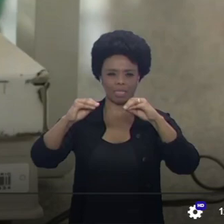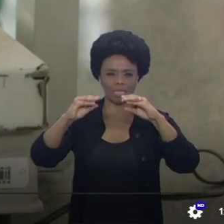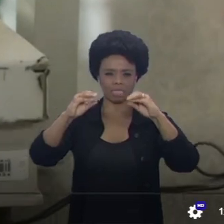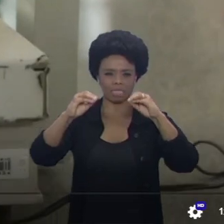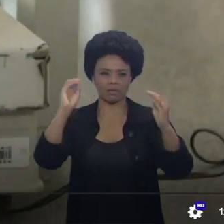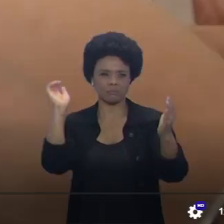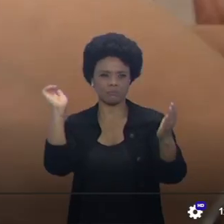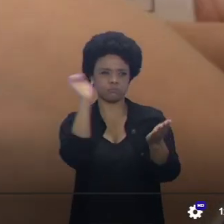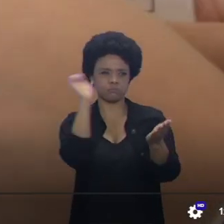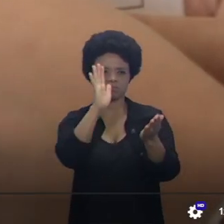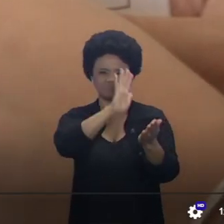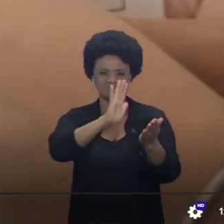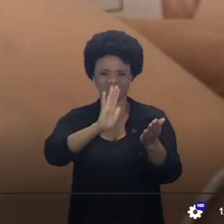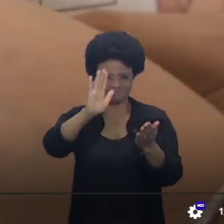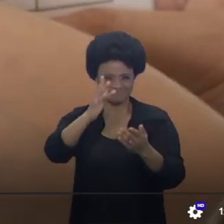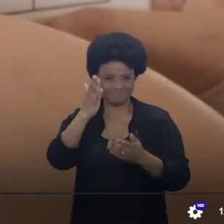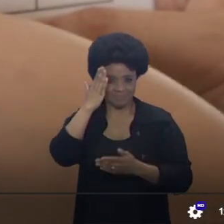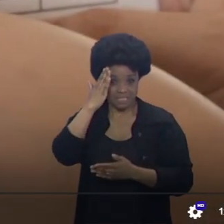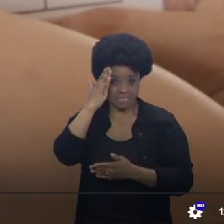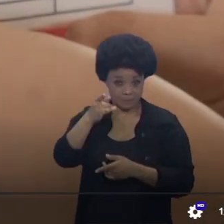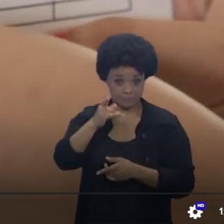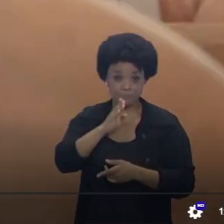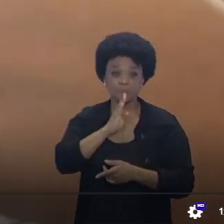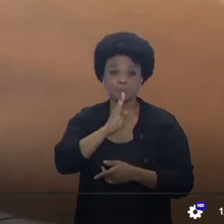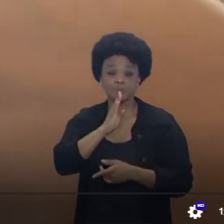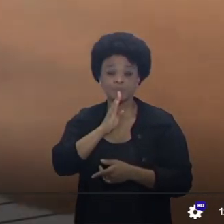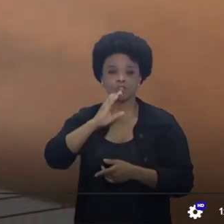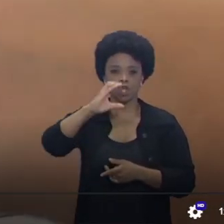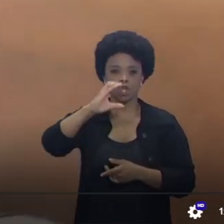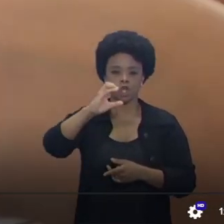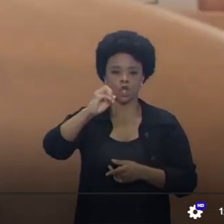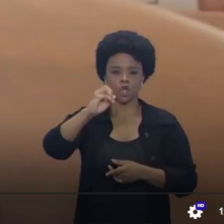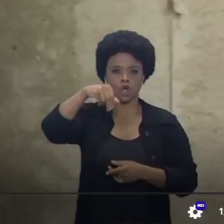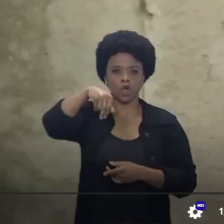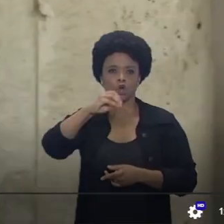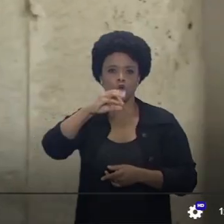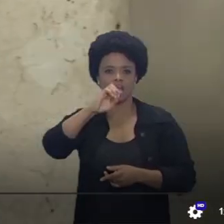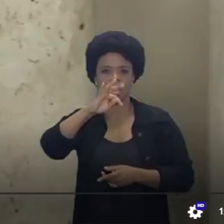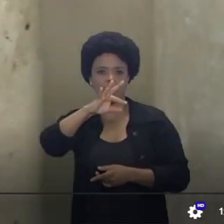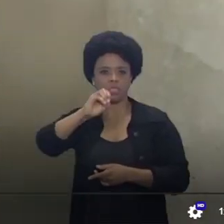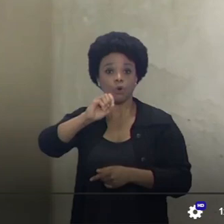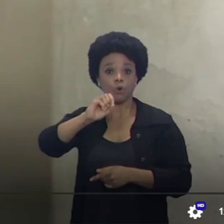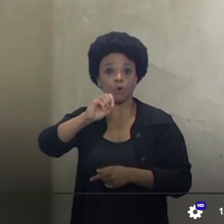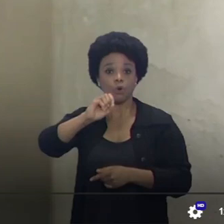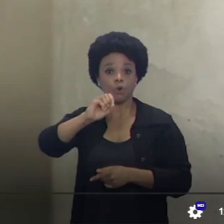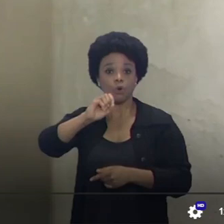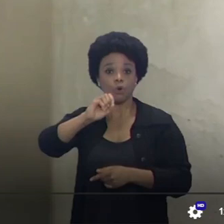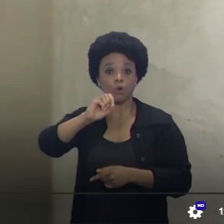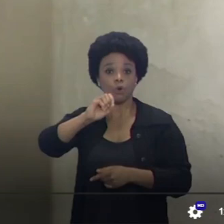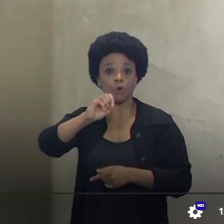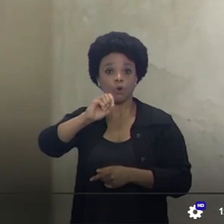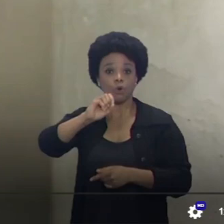cada produto sejam identificadas para depois desenvolver o produto final, que é o concreto.